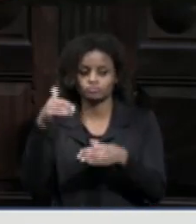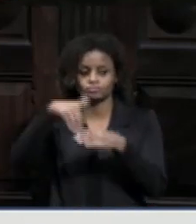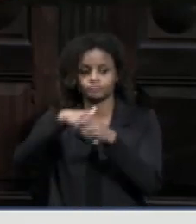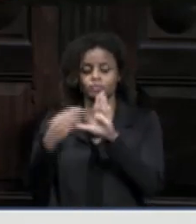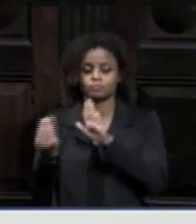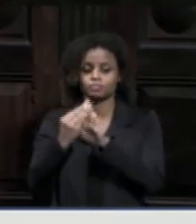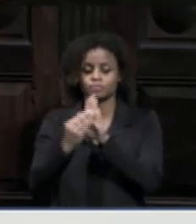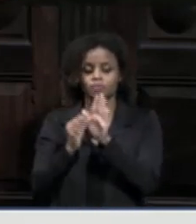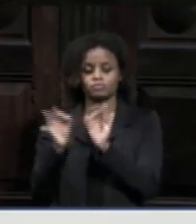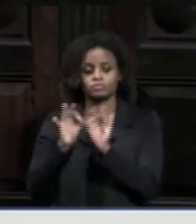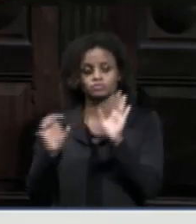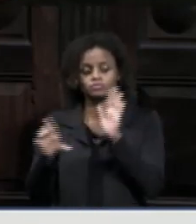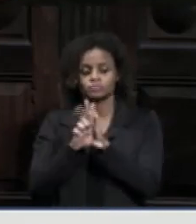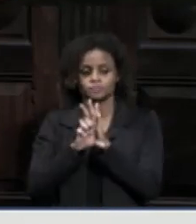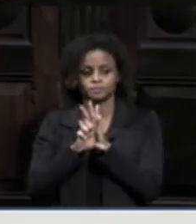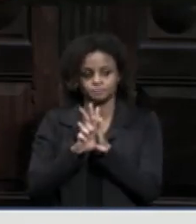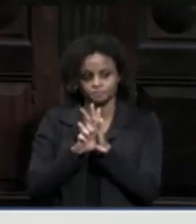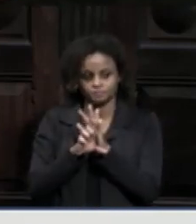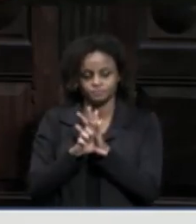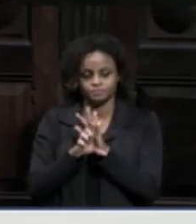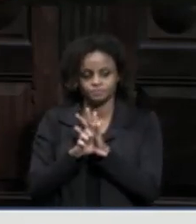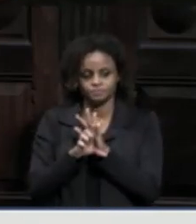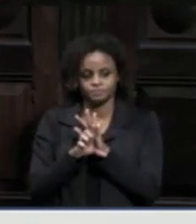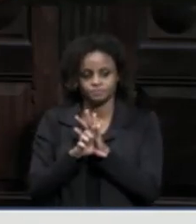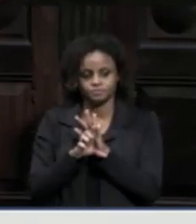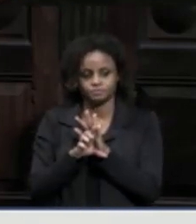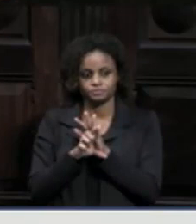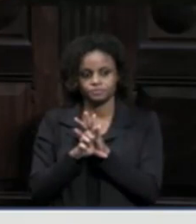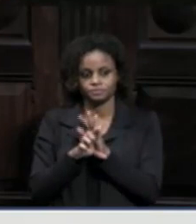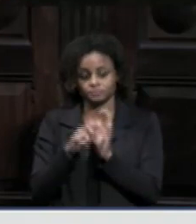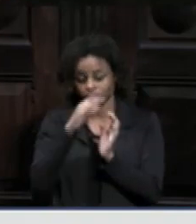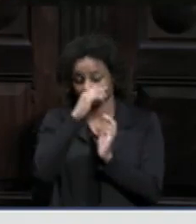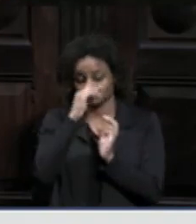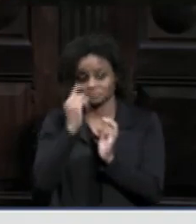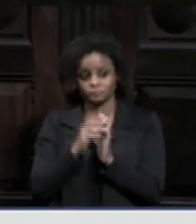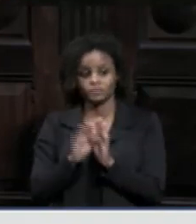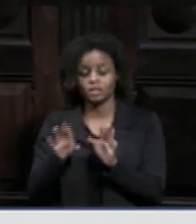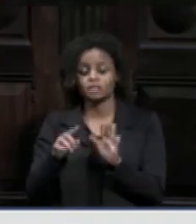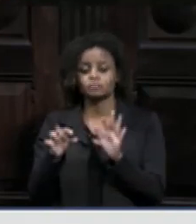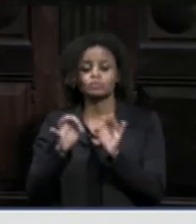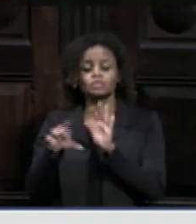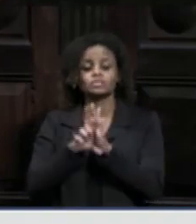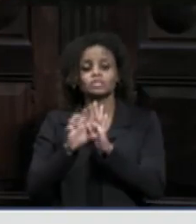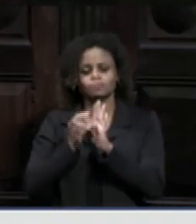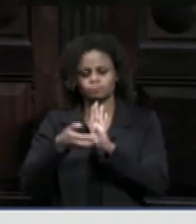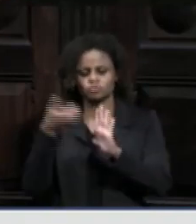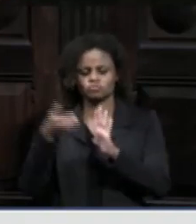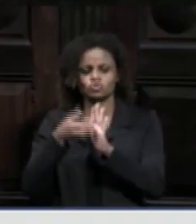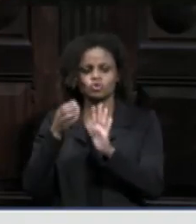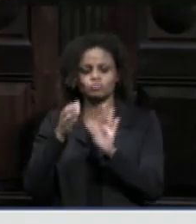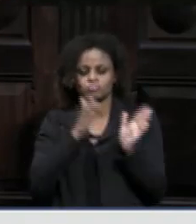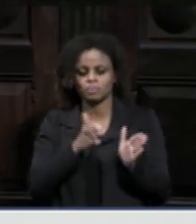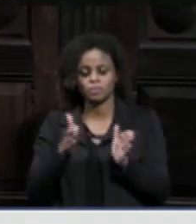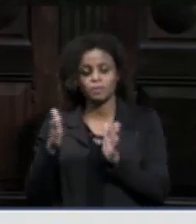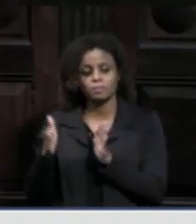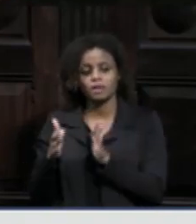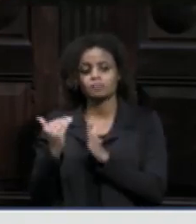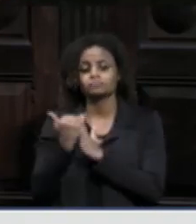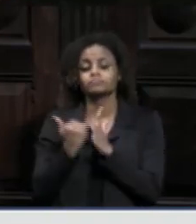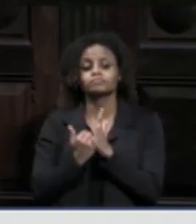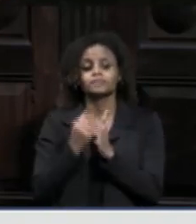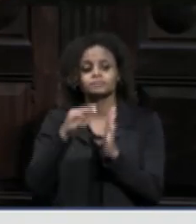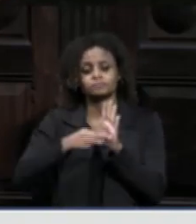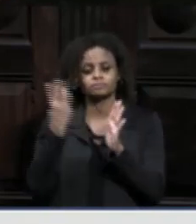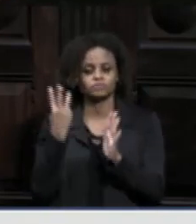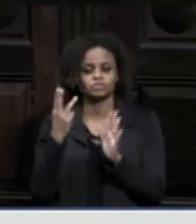projeto. Ele já esteve em pauta 3 vezes. Em 2 ocasiões, ele não pôde